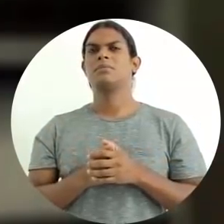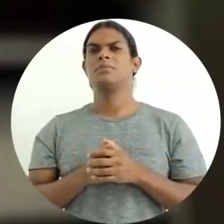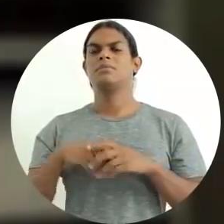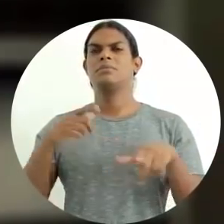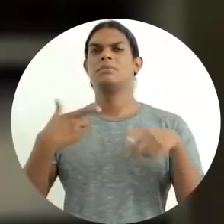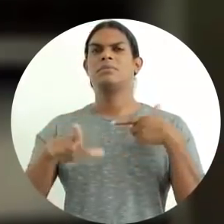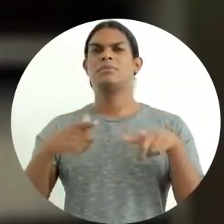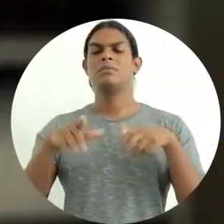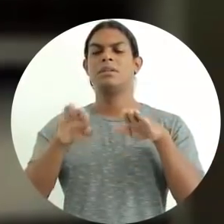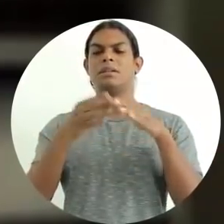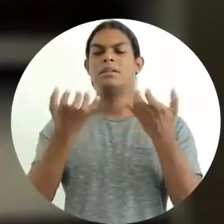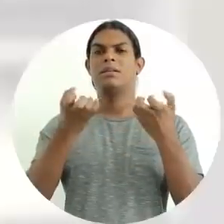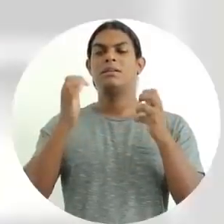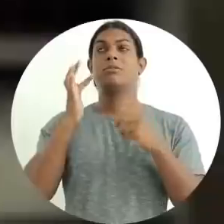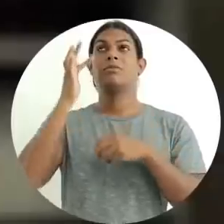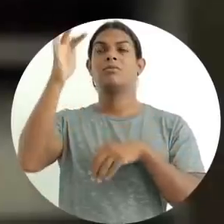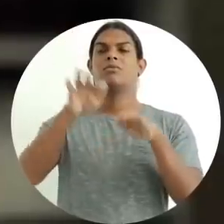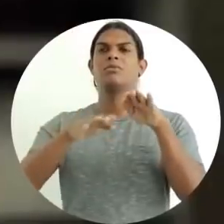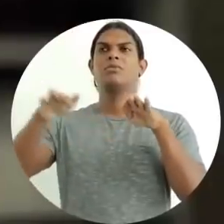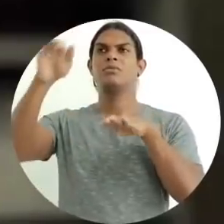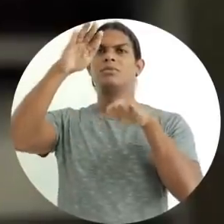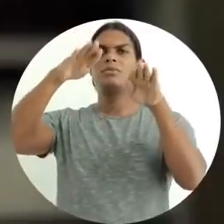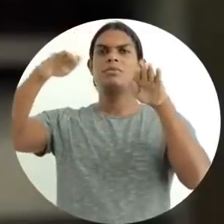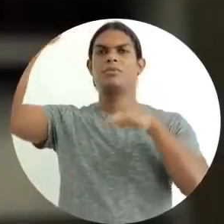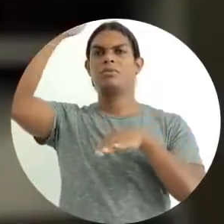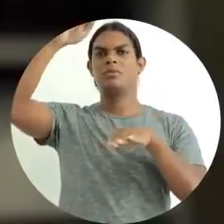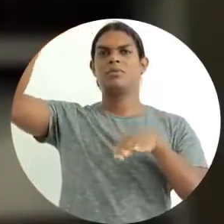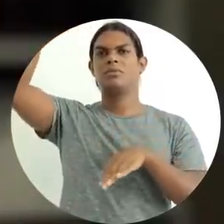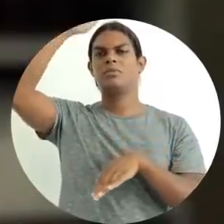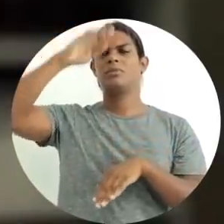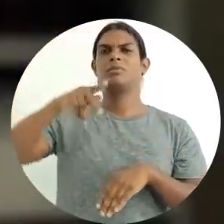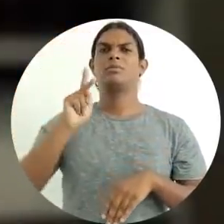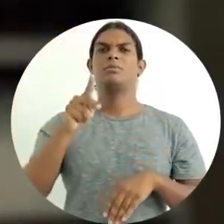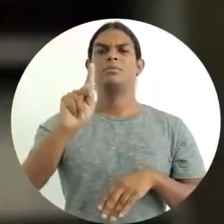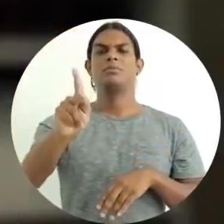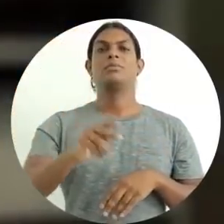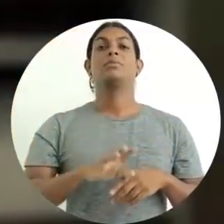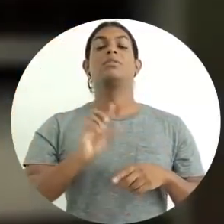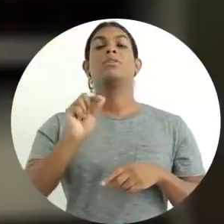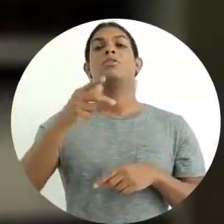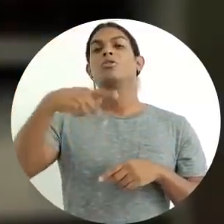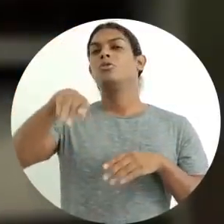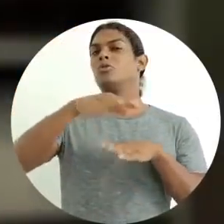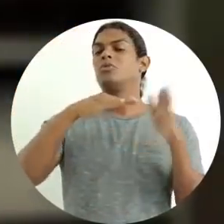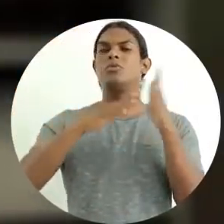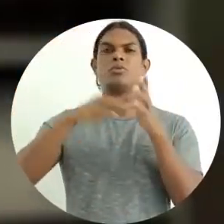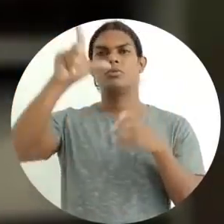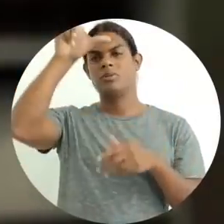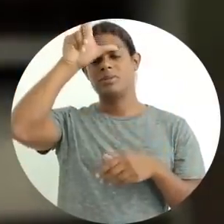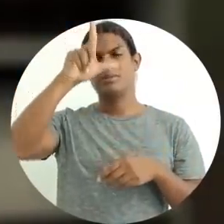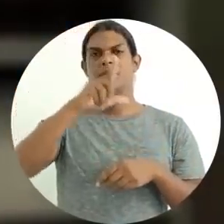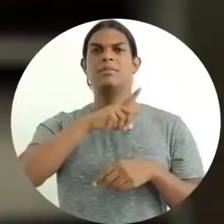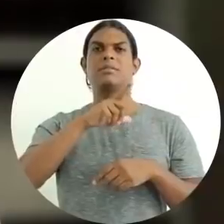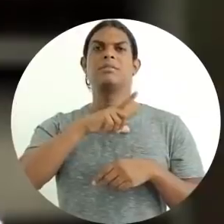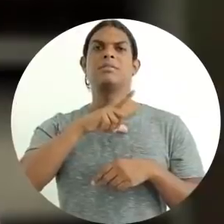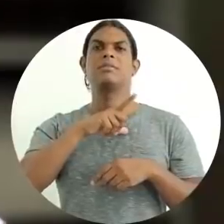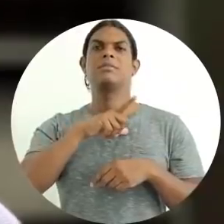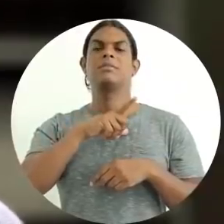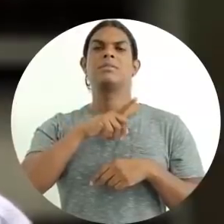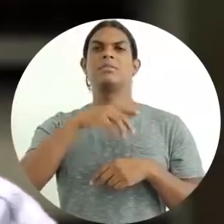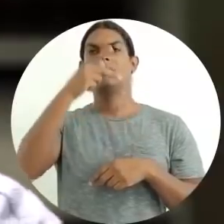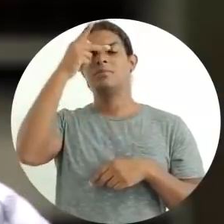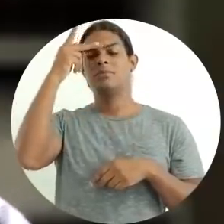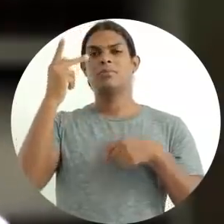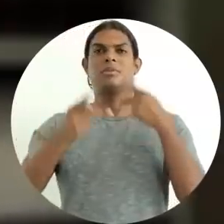bem mais elevados. Agora, uma coisa que todo líder tem e que todo mundo diz assim: poxa